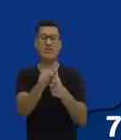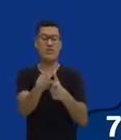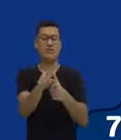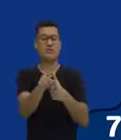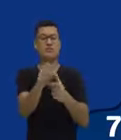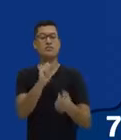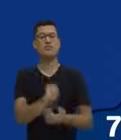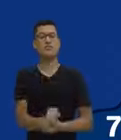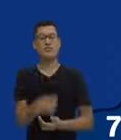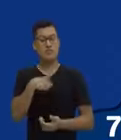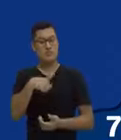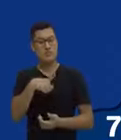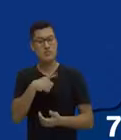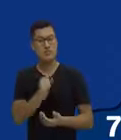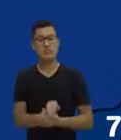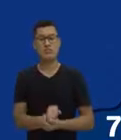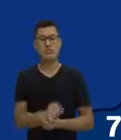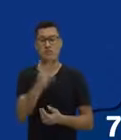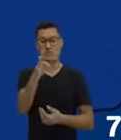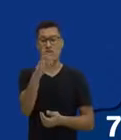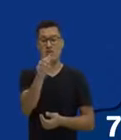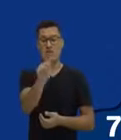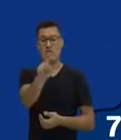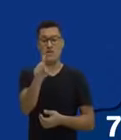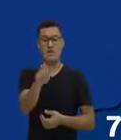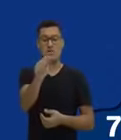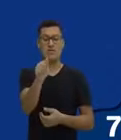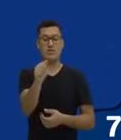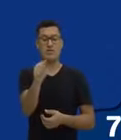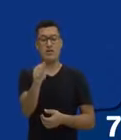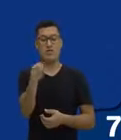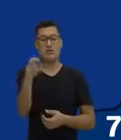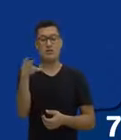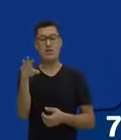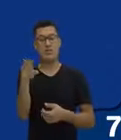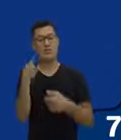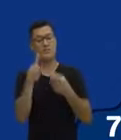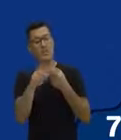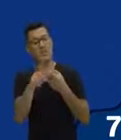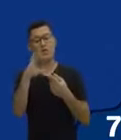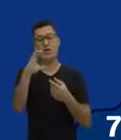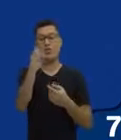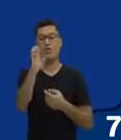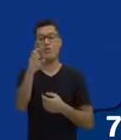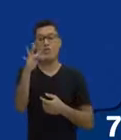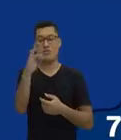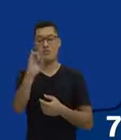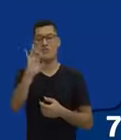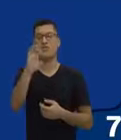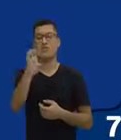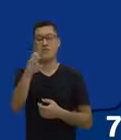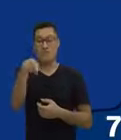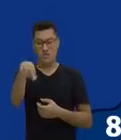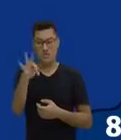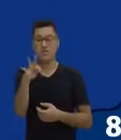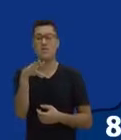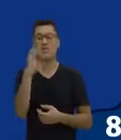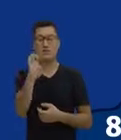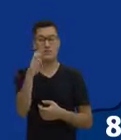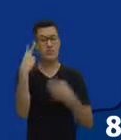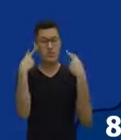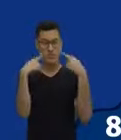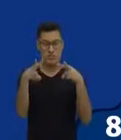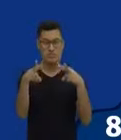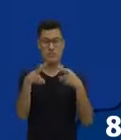vai ser a nossa taxa de variação, ele vai ser o nosso coeficiente A. Então, pensando dessa forma, eu posso enxergar a função